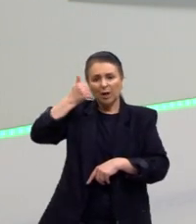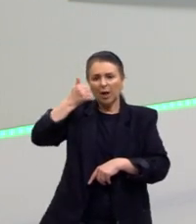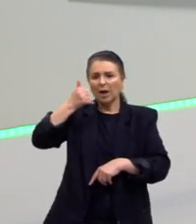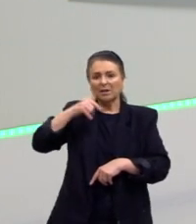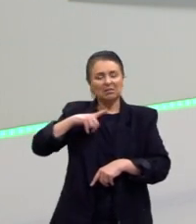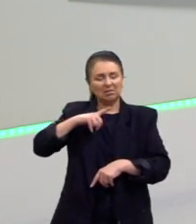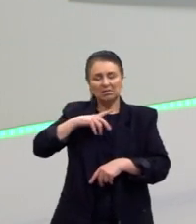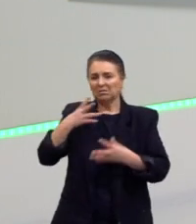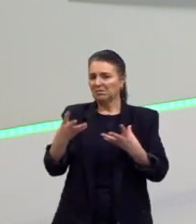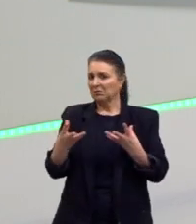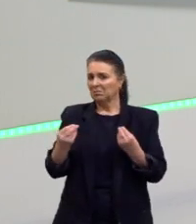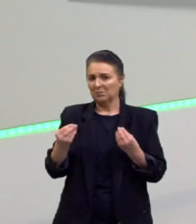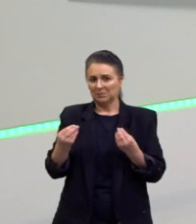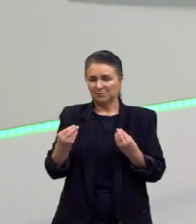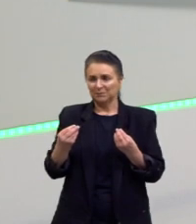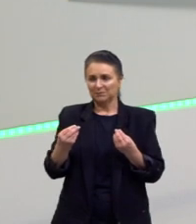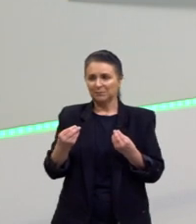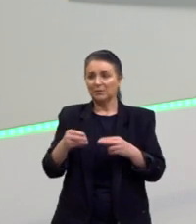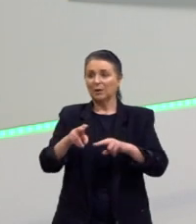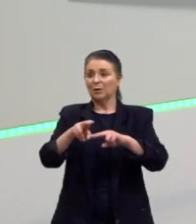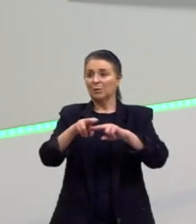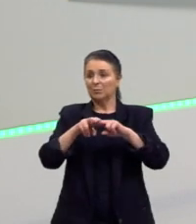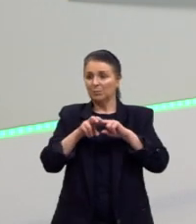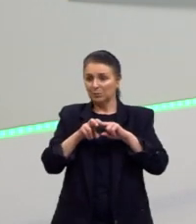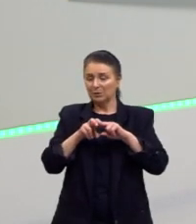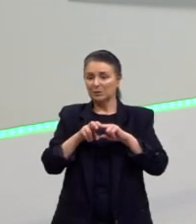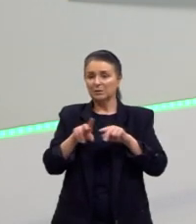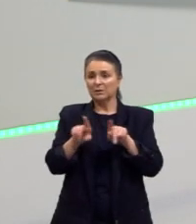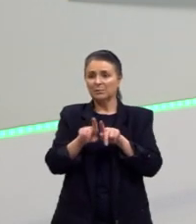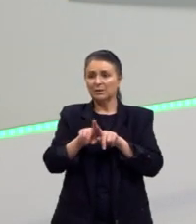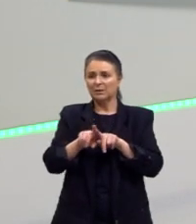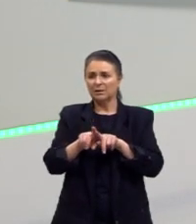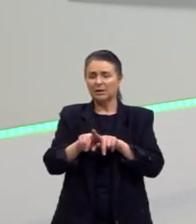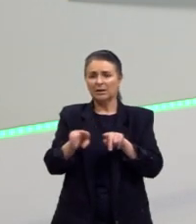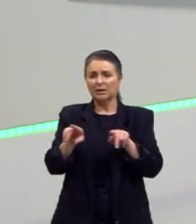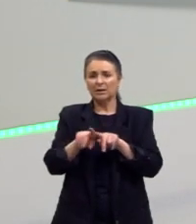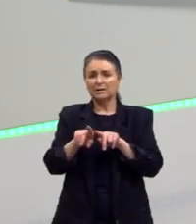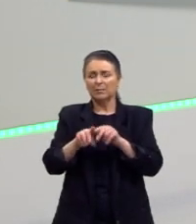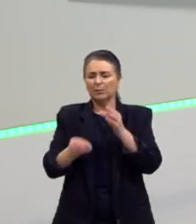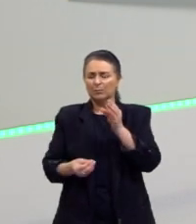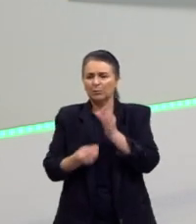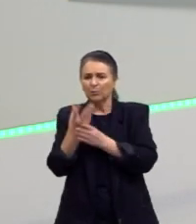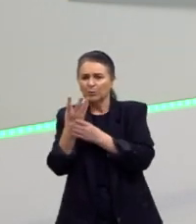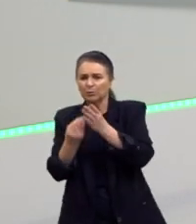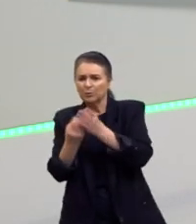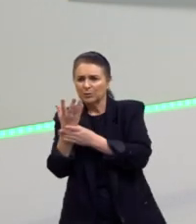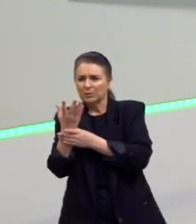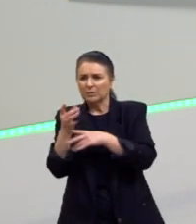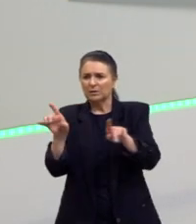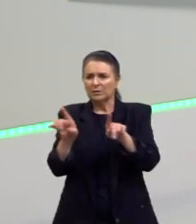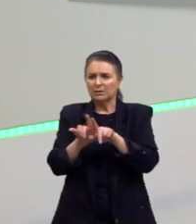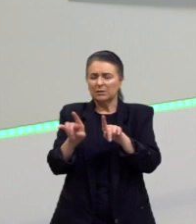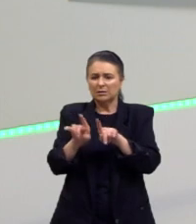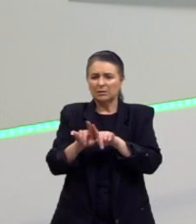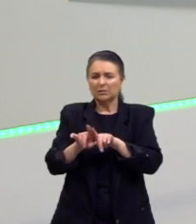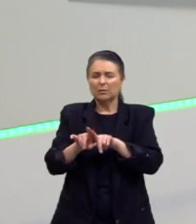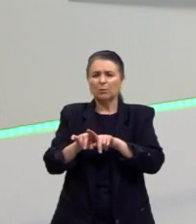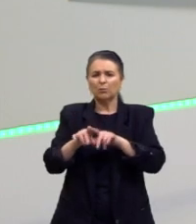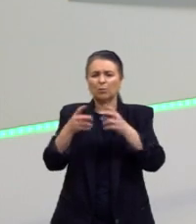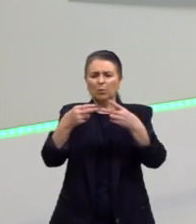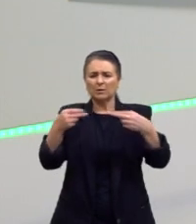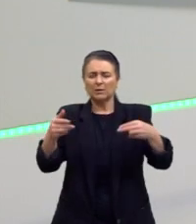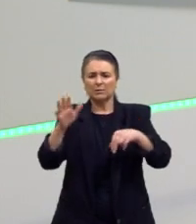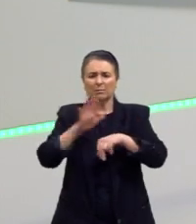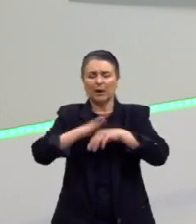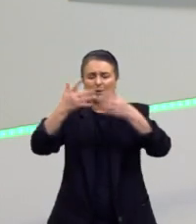de ímãs, tá? E justamente tem também a questão da supercondutividade, né? Que são questões mais complexas,